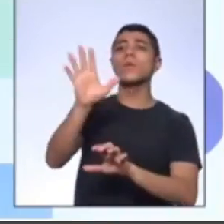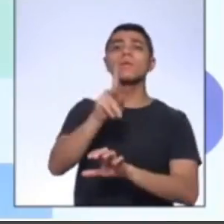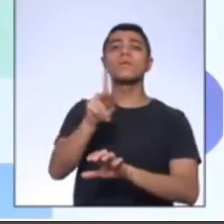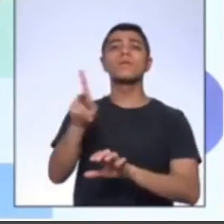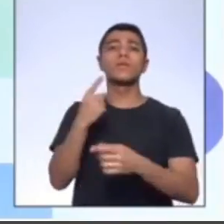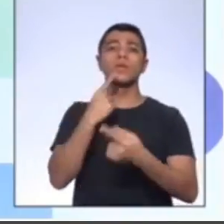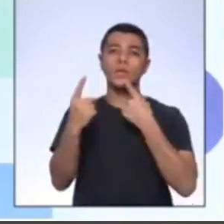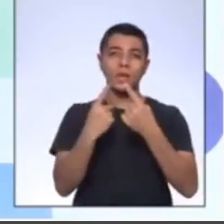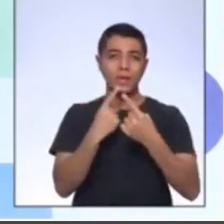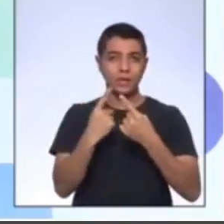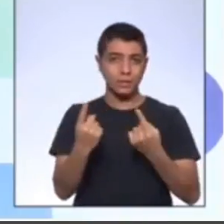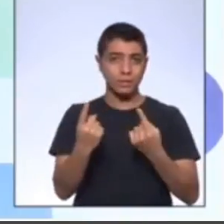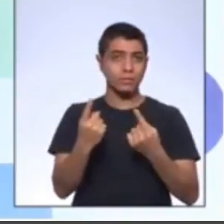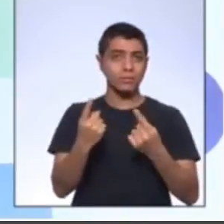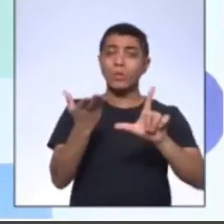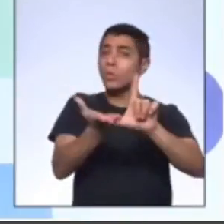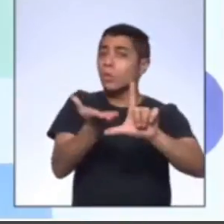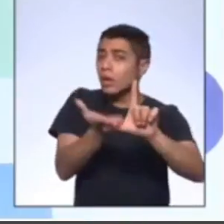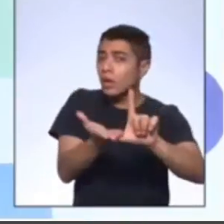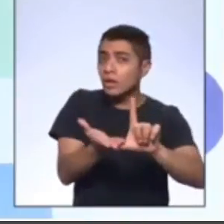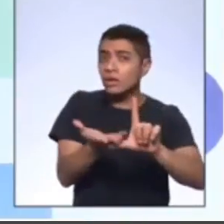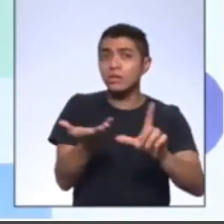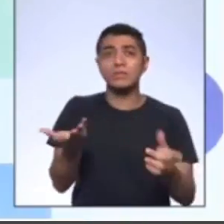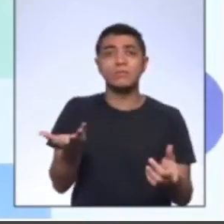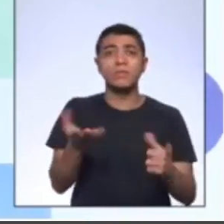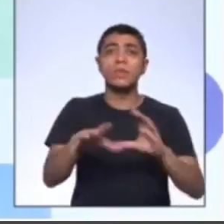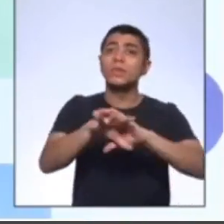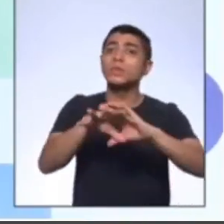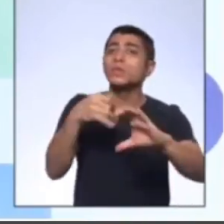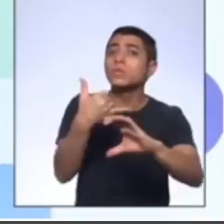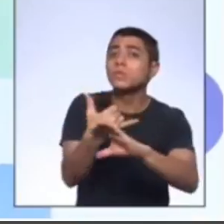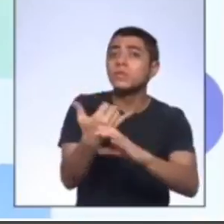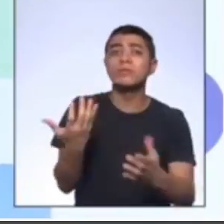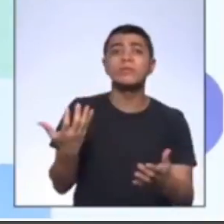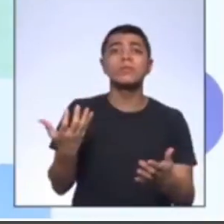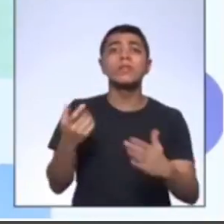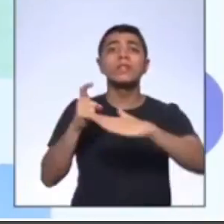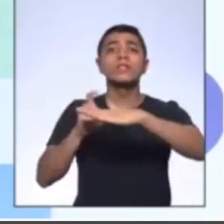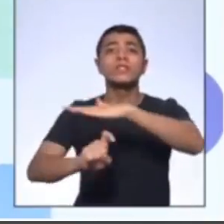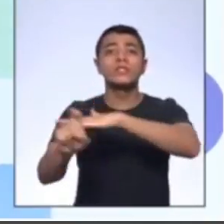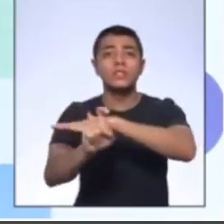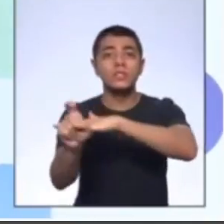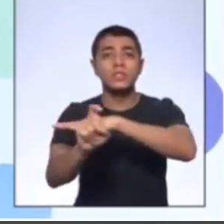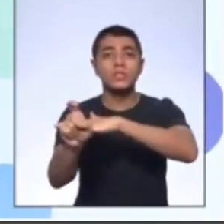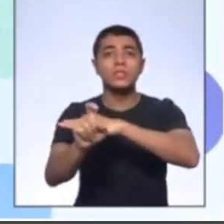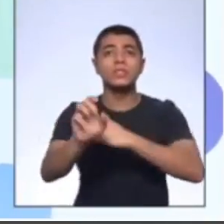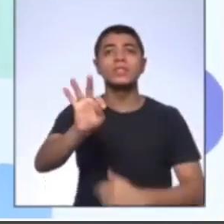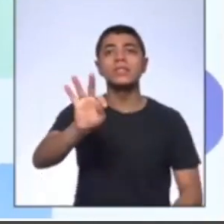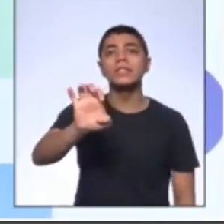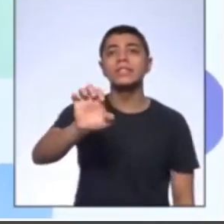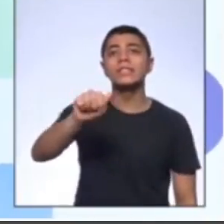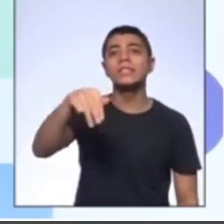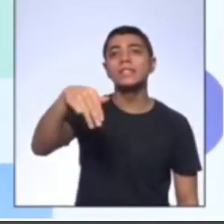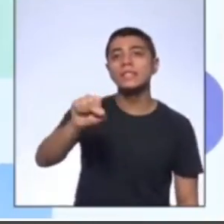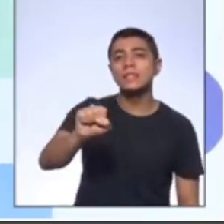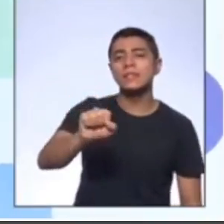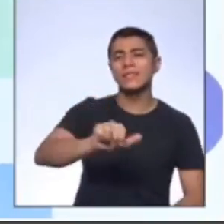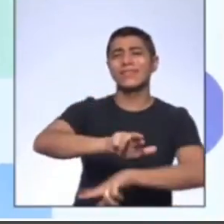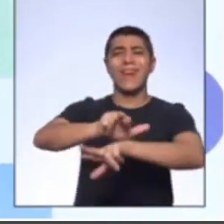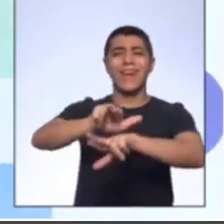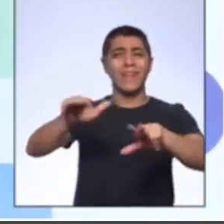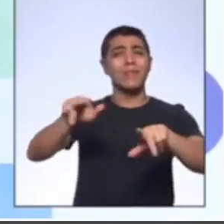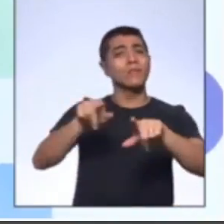youtube através né do times e várias outras plataformas que tem aí né até através do whatsapp então